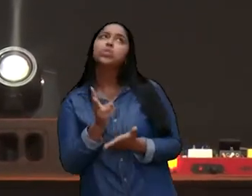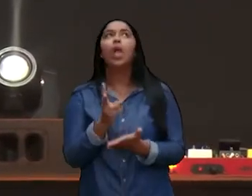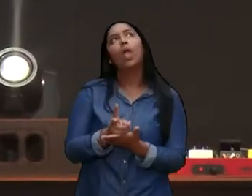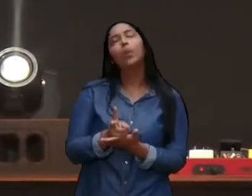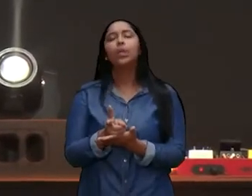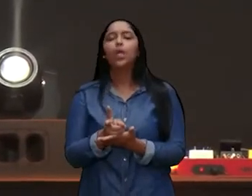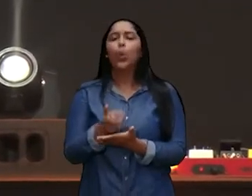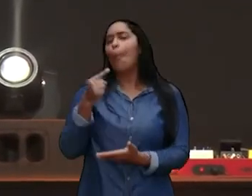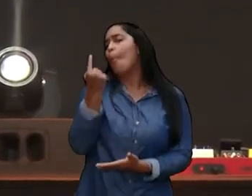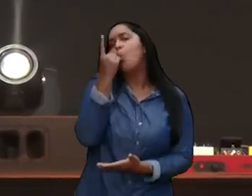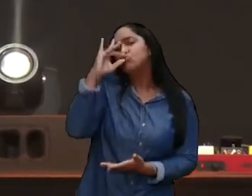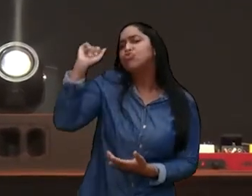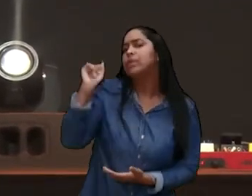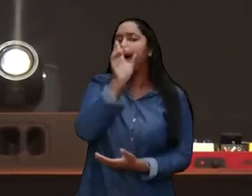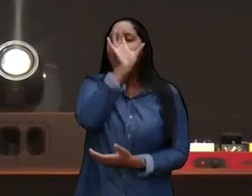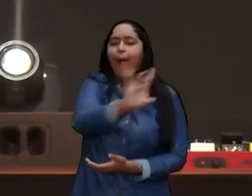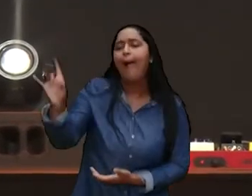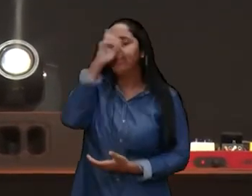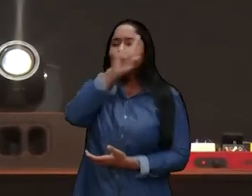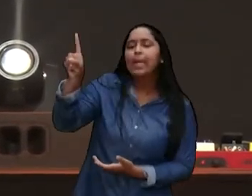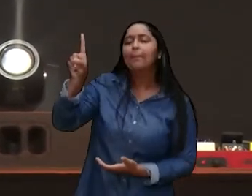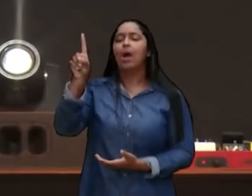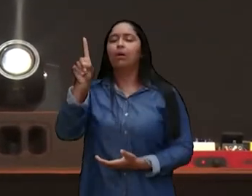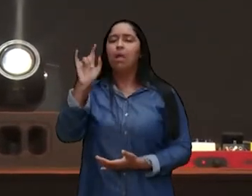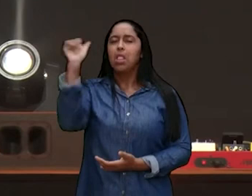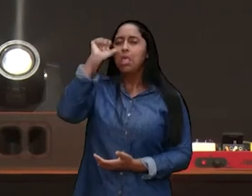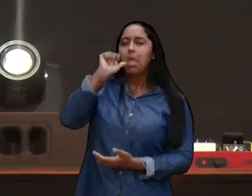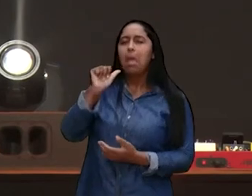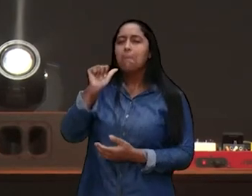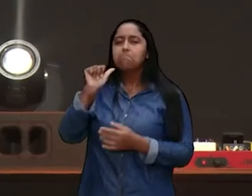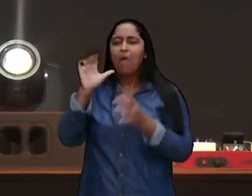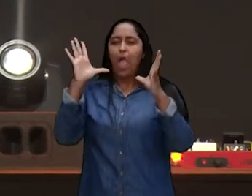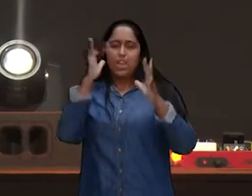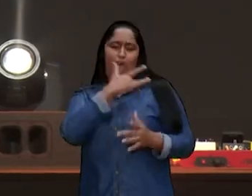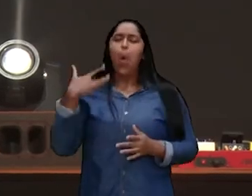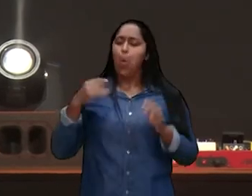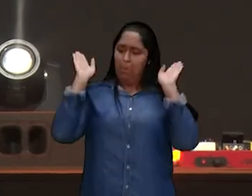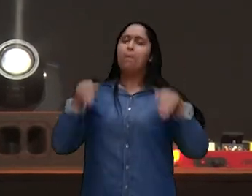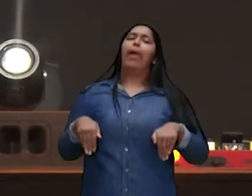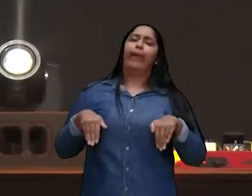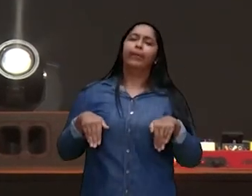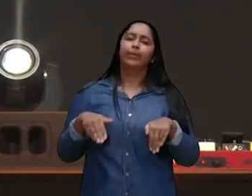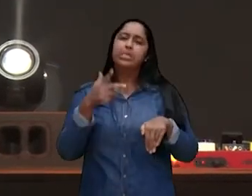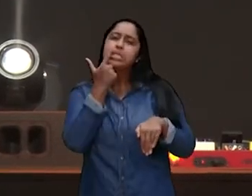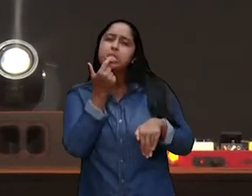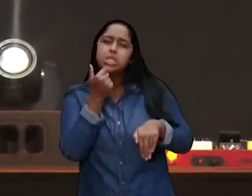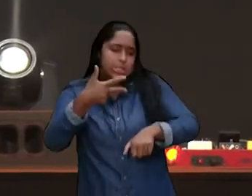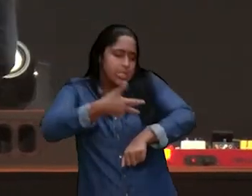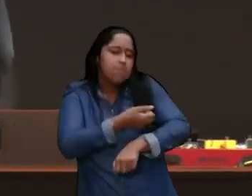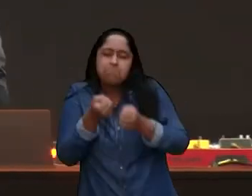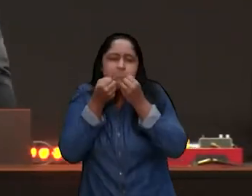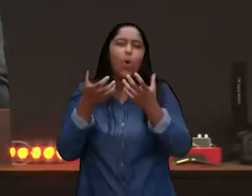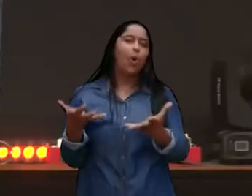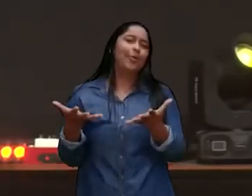Ah tá não porque faz bem para os anjos aí Jeová para mim para o sangue atentas vai vir para o sangue